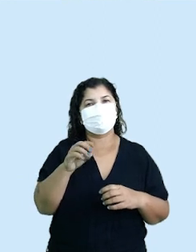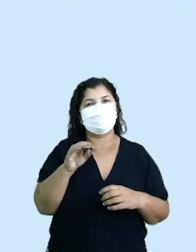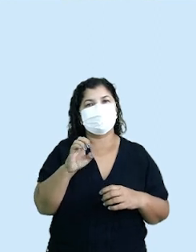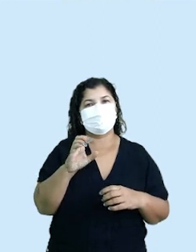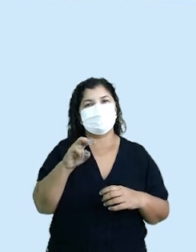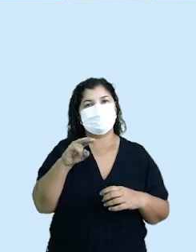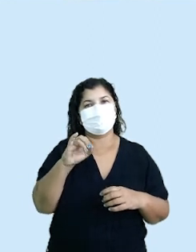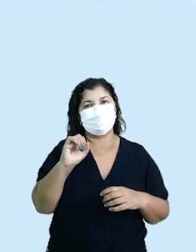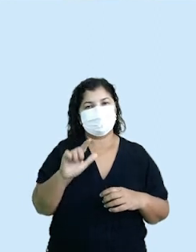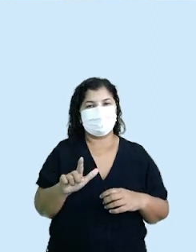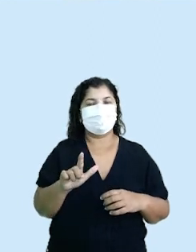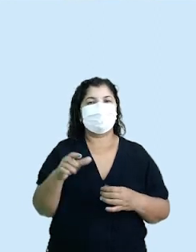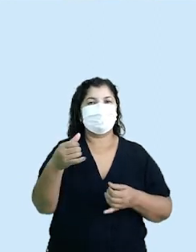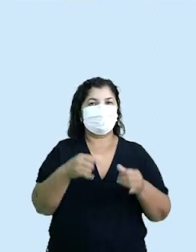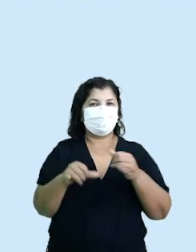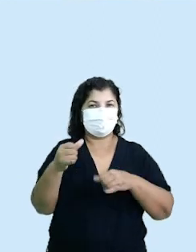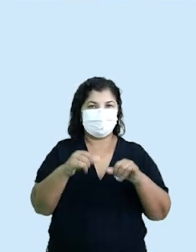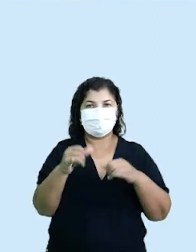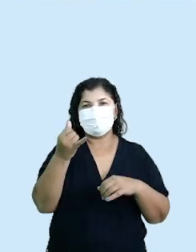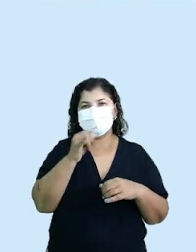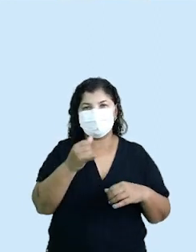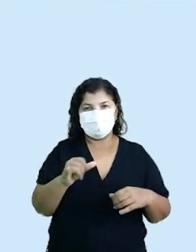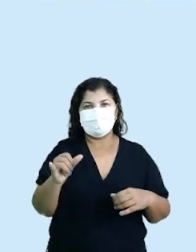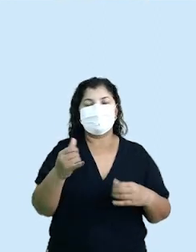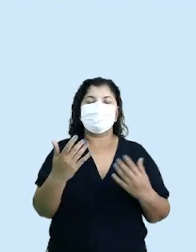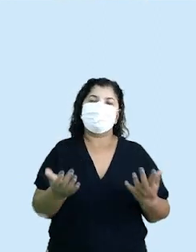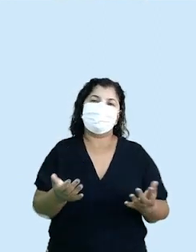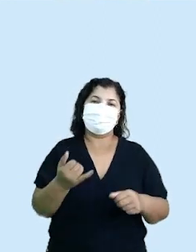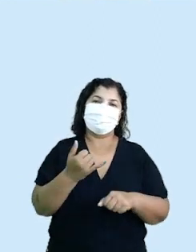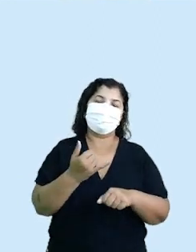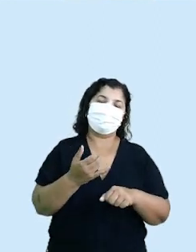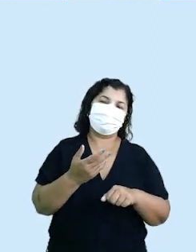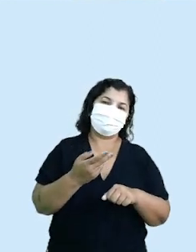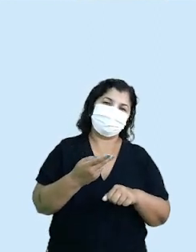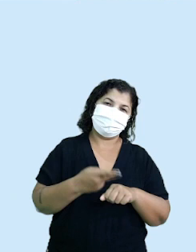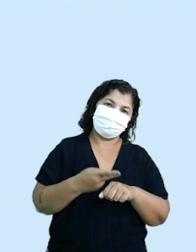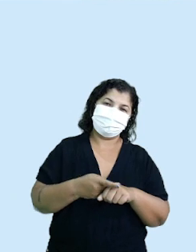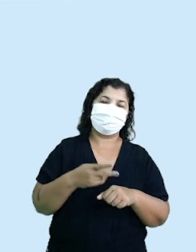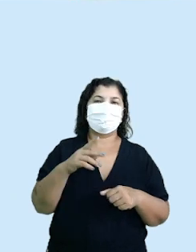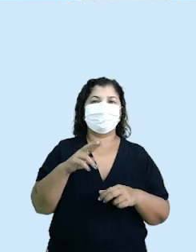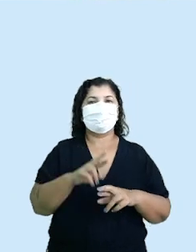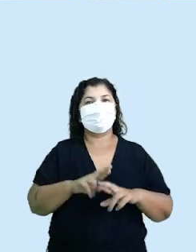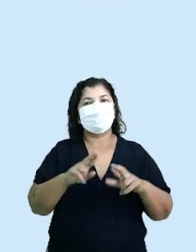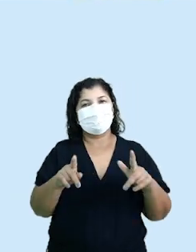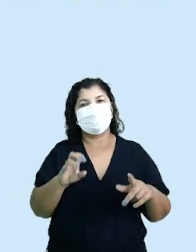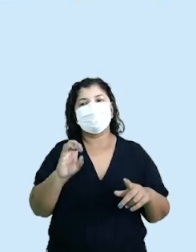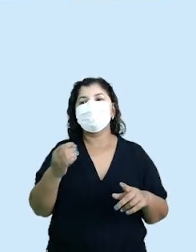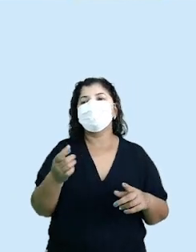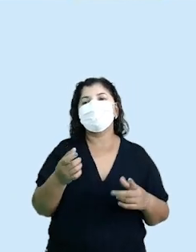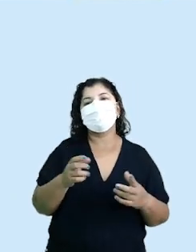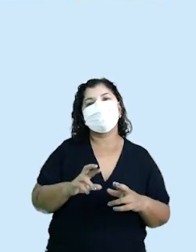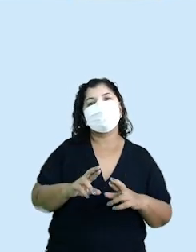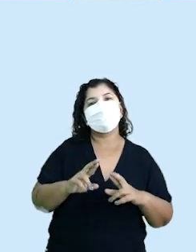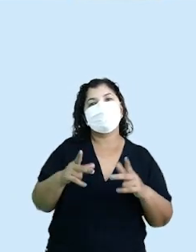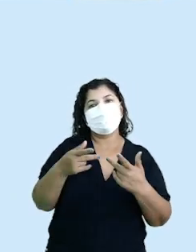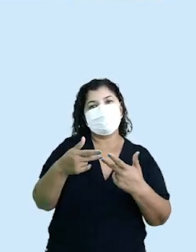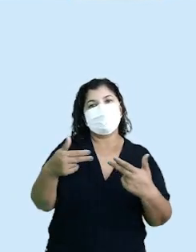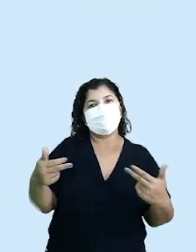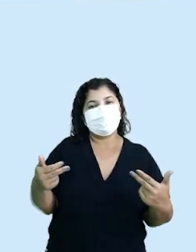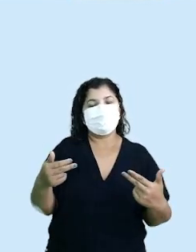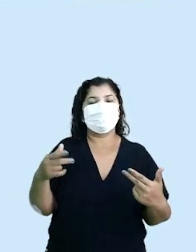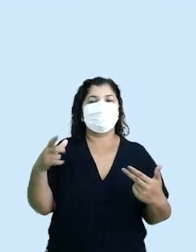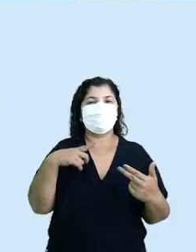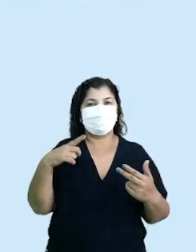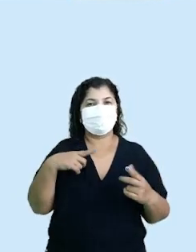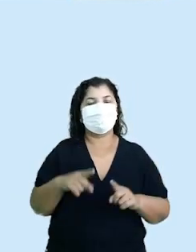eletroquímico. Metais diferentes ou elementos diferentes vão ter potenciais distintos. Sempre que eu colocar os